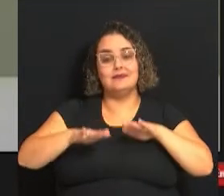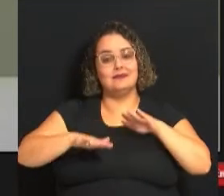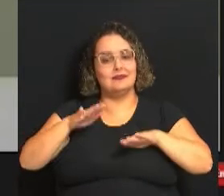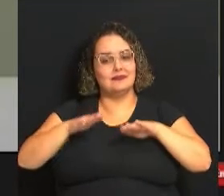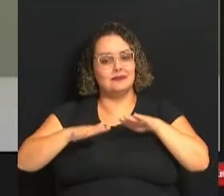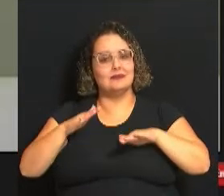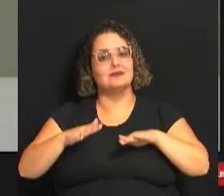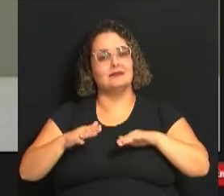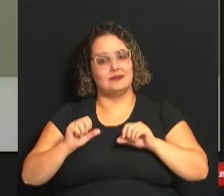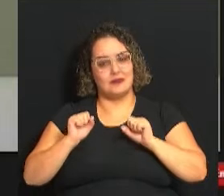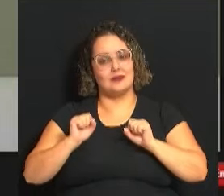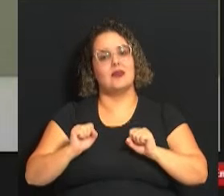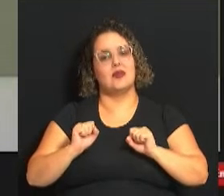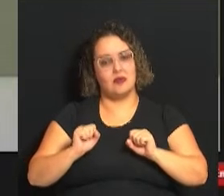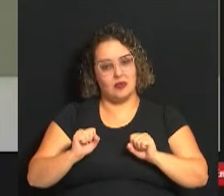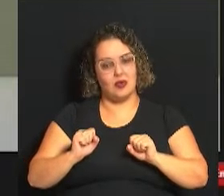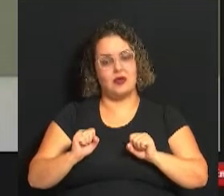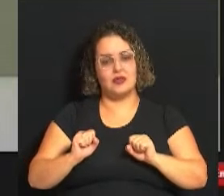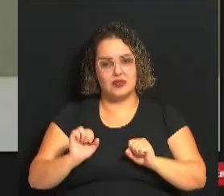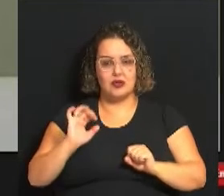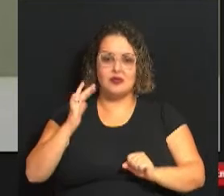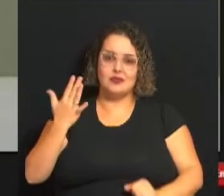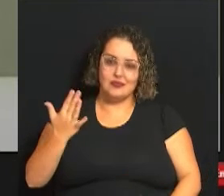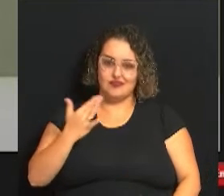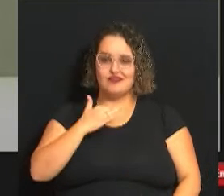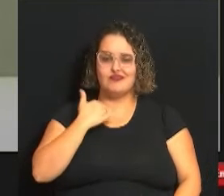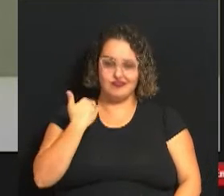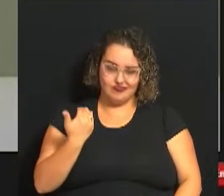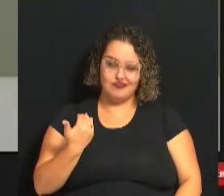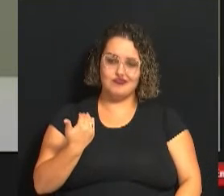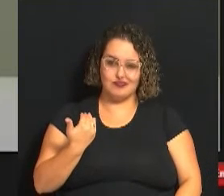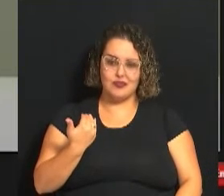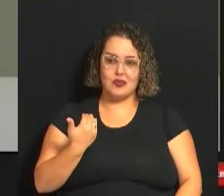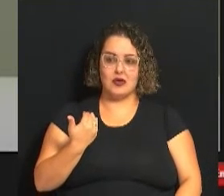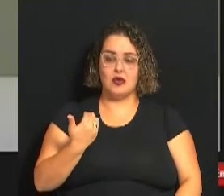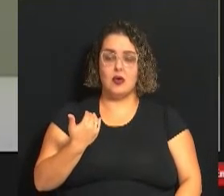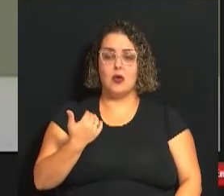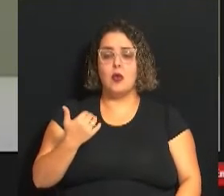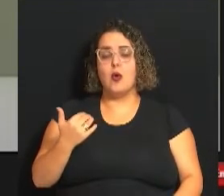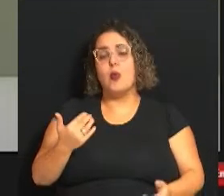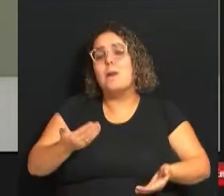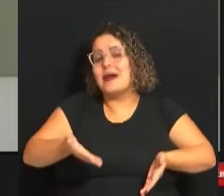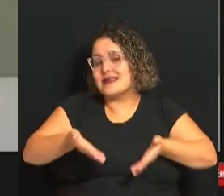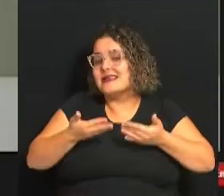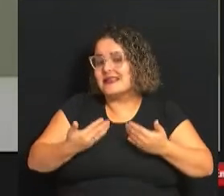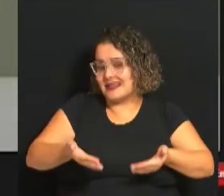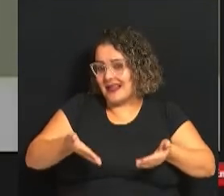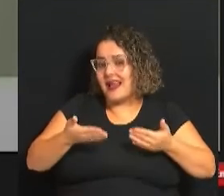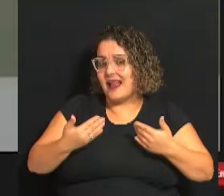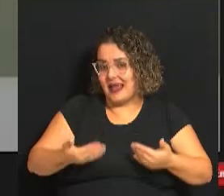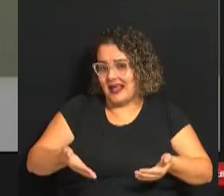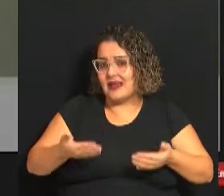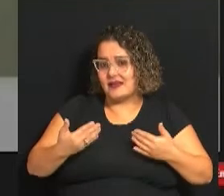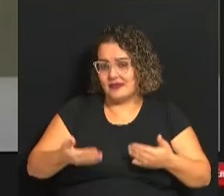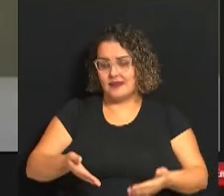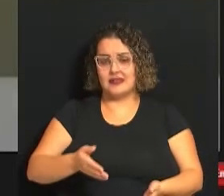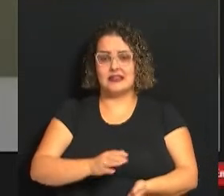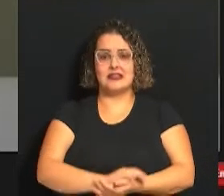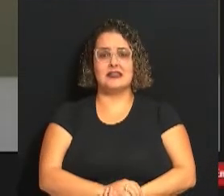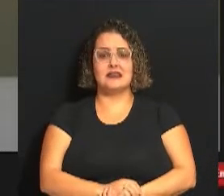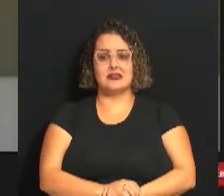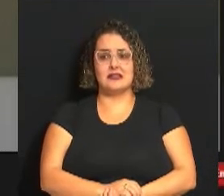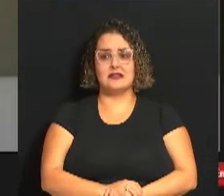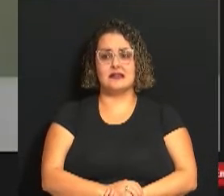levando o paciente à morte. Aqueles menos agressivos, eles podem dar